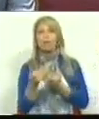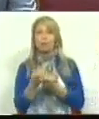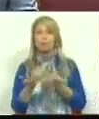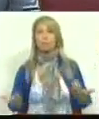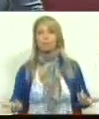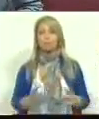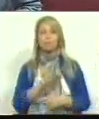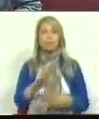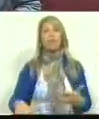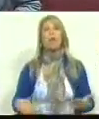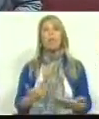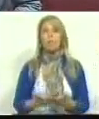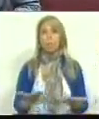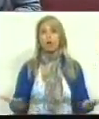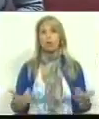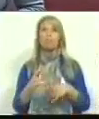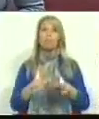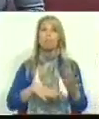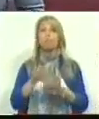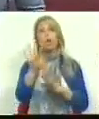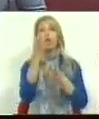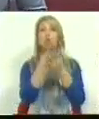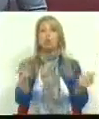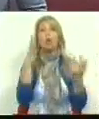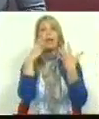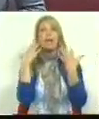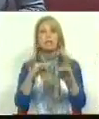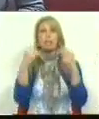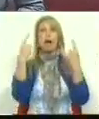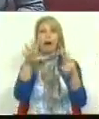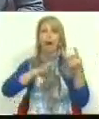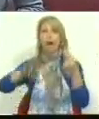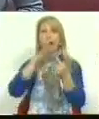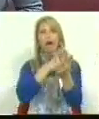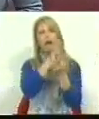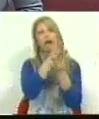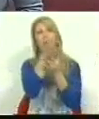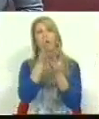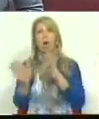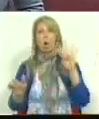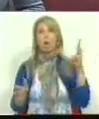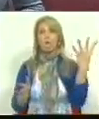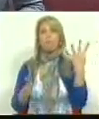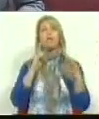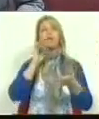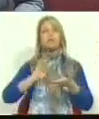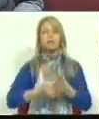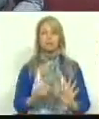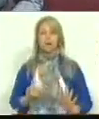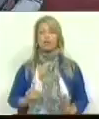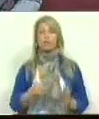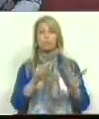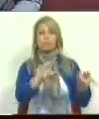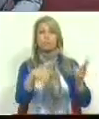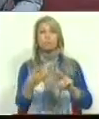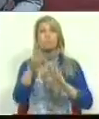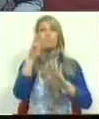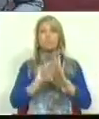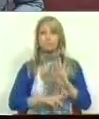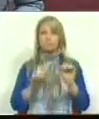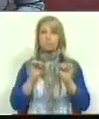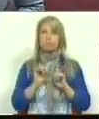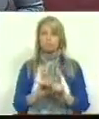encontrar soluções simples e abarca 4 dimensões essenciais: a alteração do regime